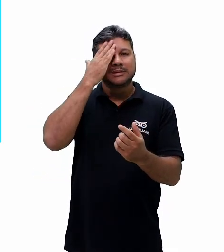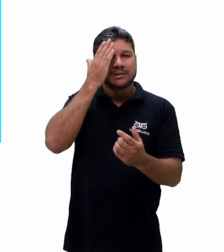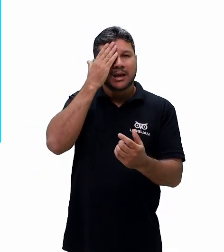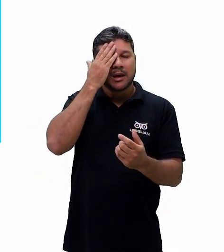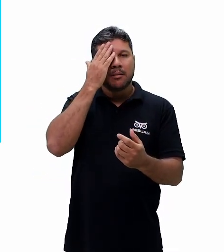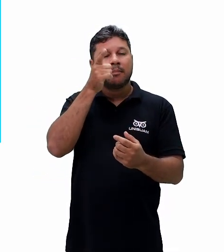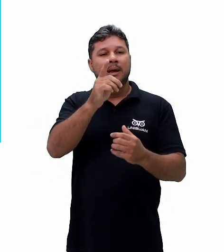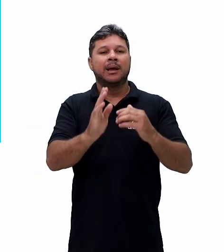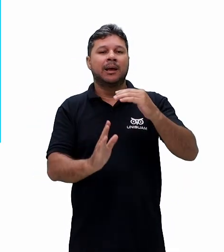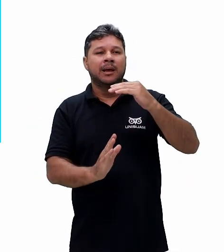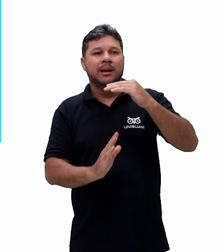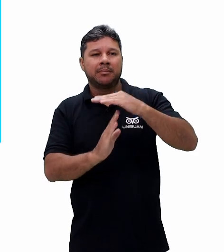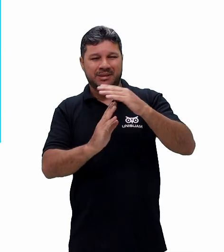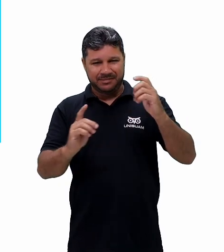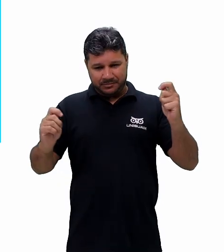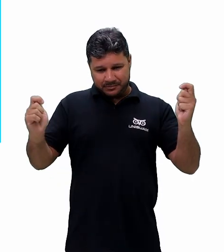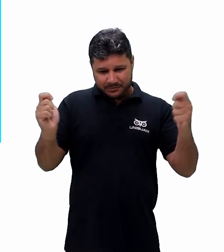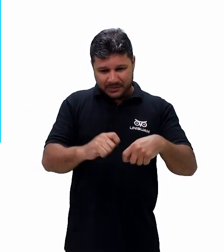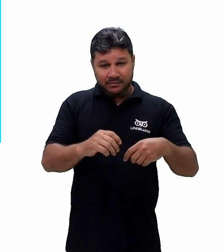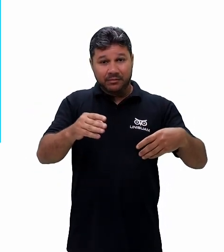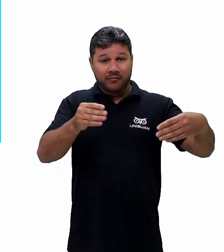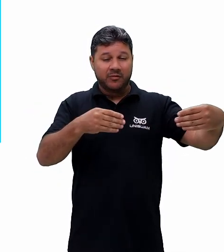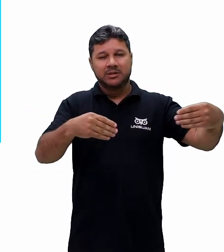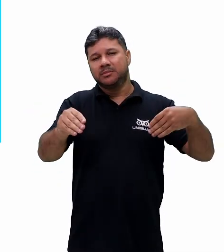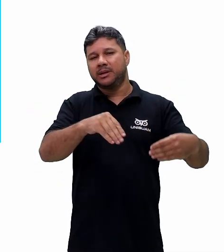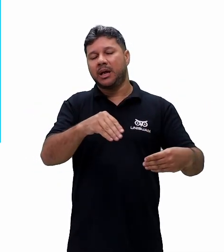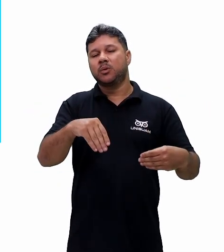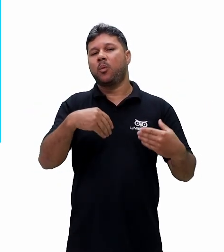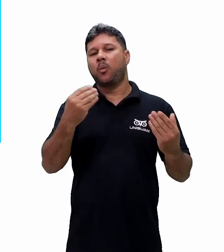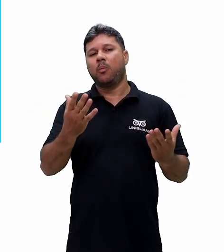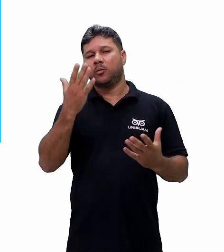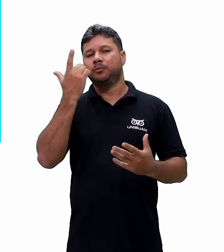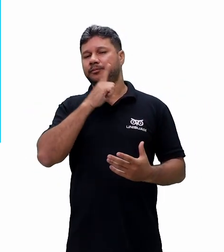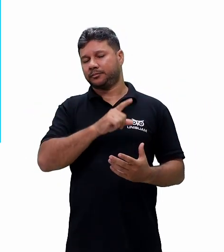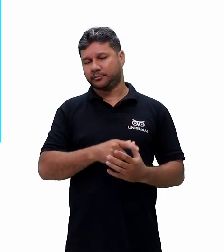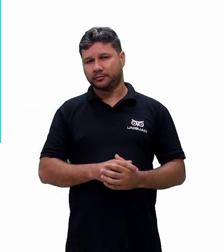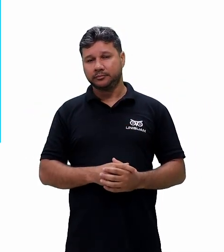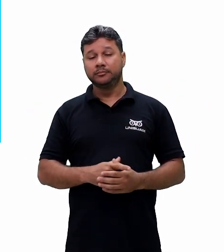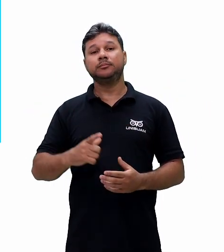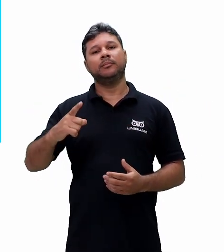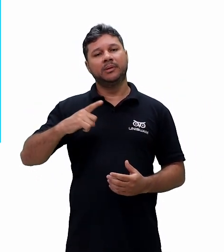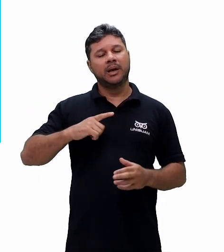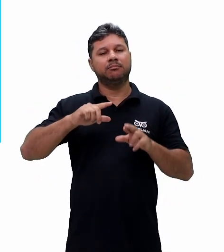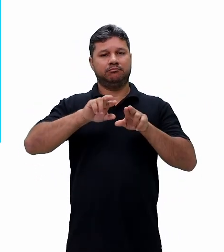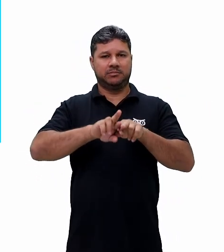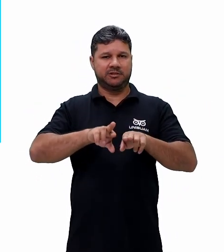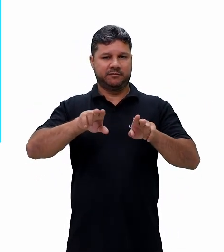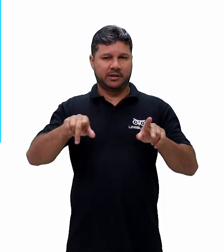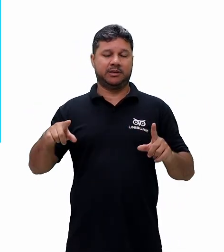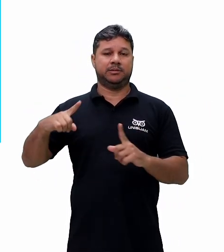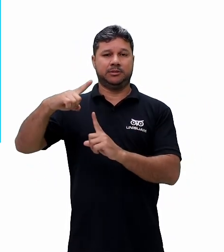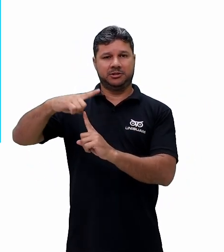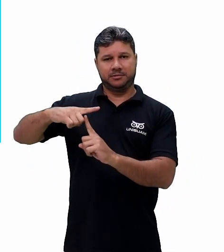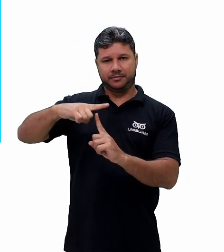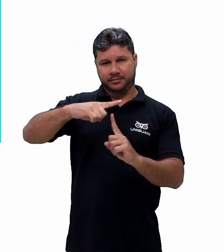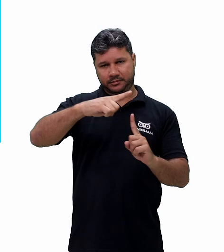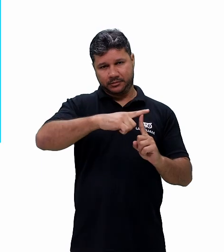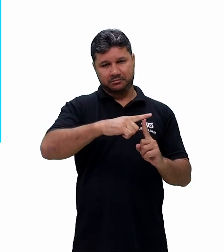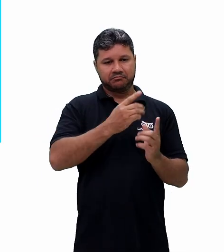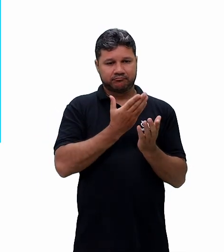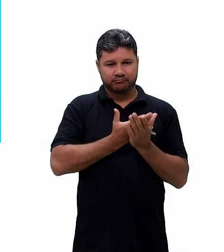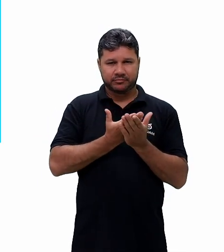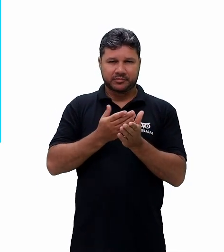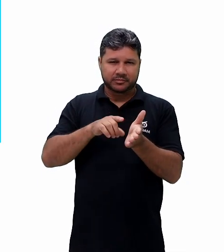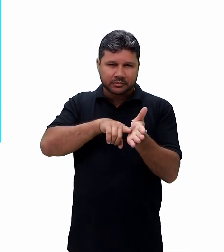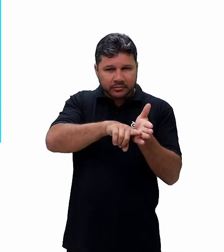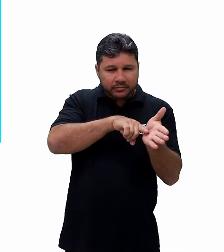medir a capacidade física flexibilidade? Existem diferentes formas de